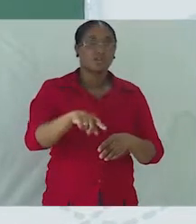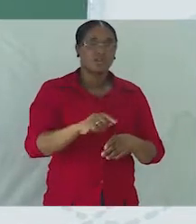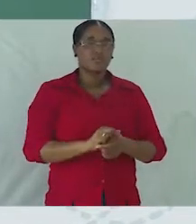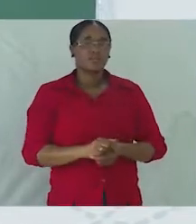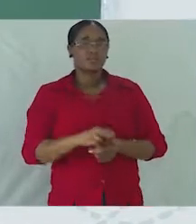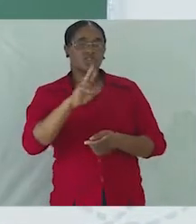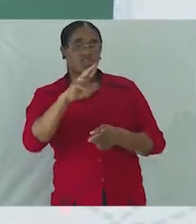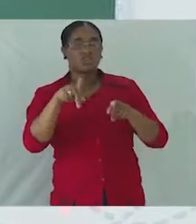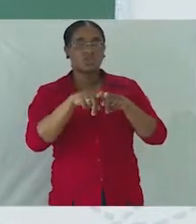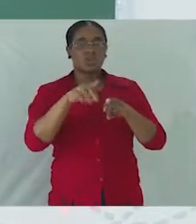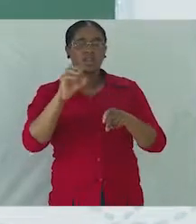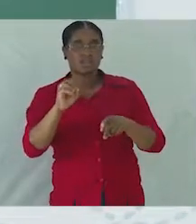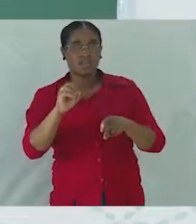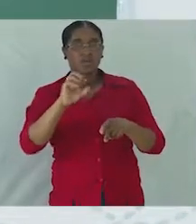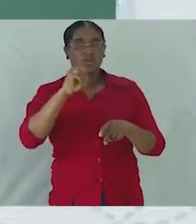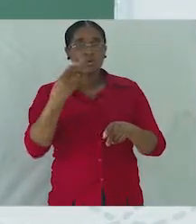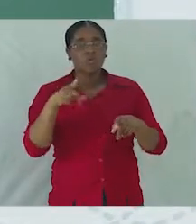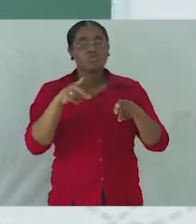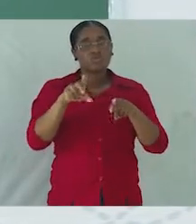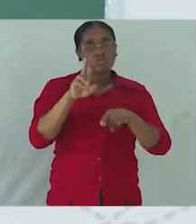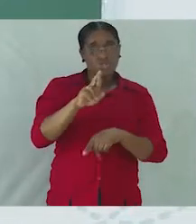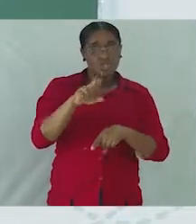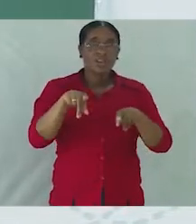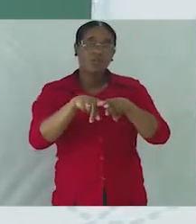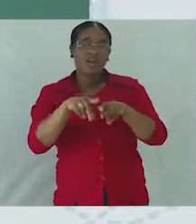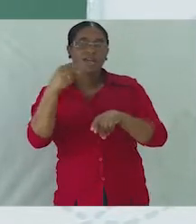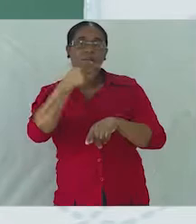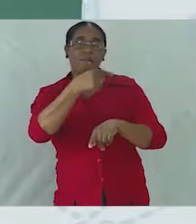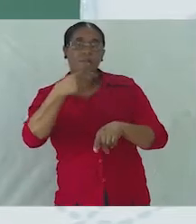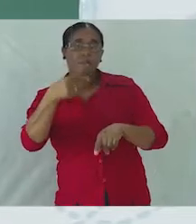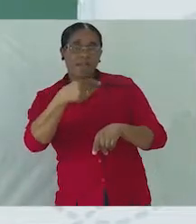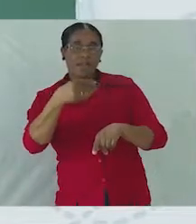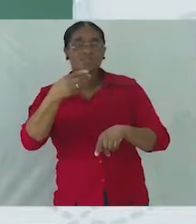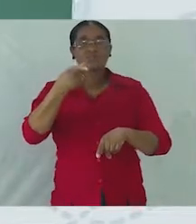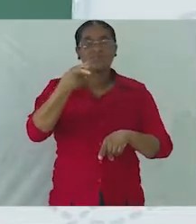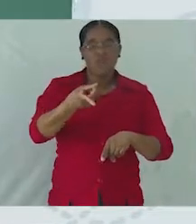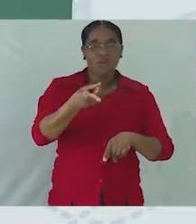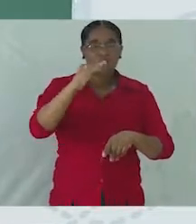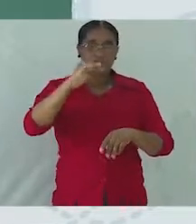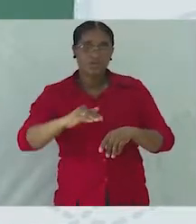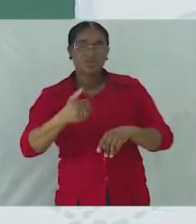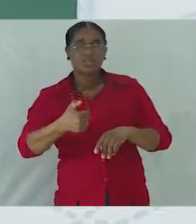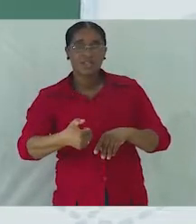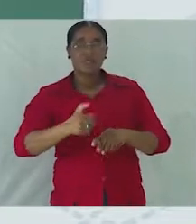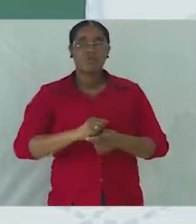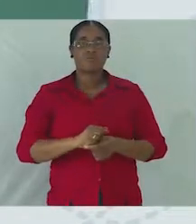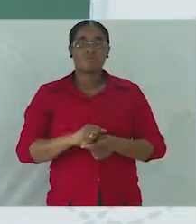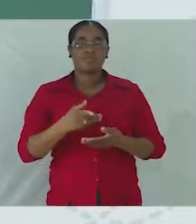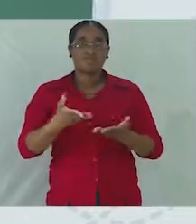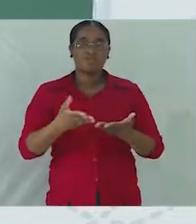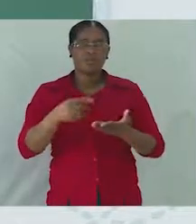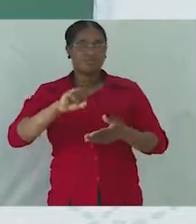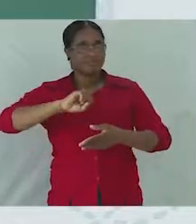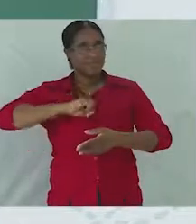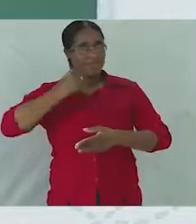x é igual a 0 ou x é igual a menos 9 sobre 5. Então, são as